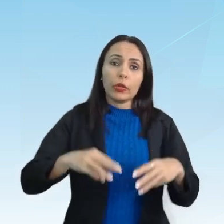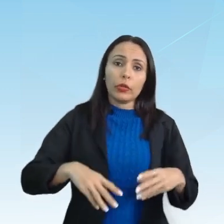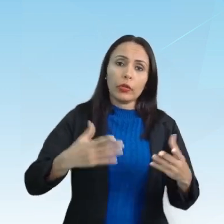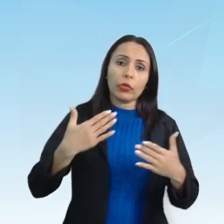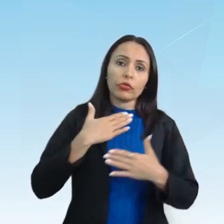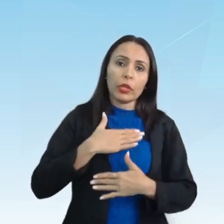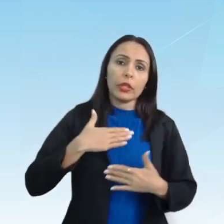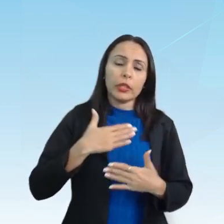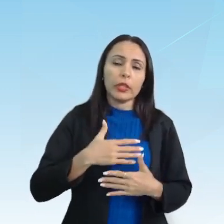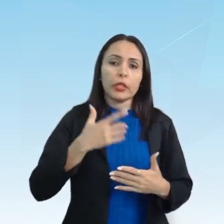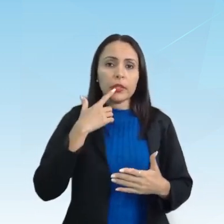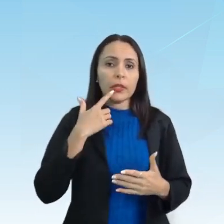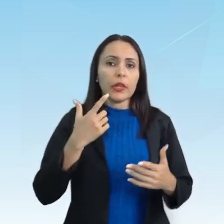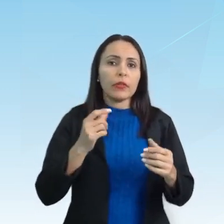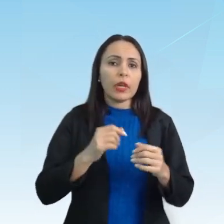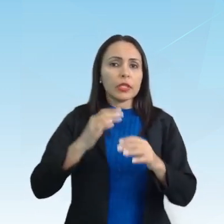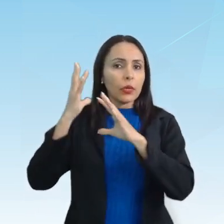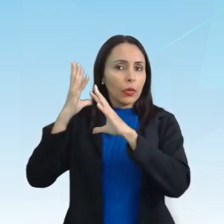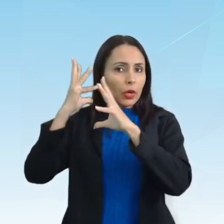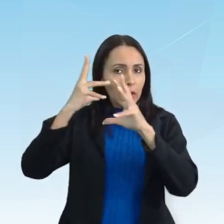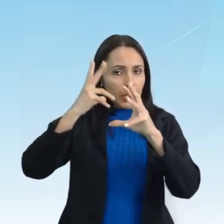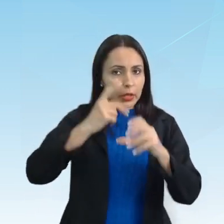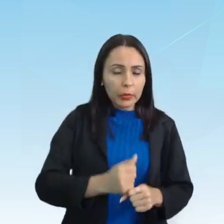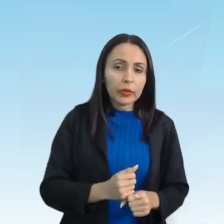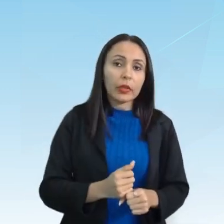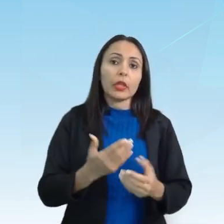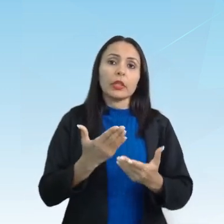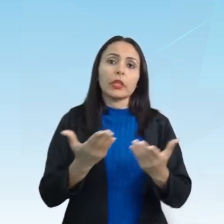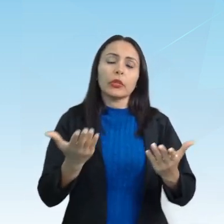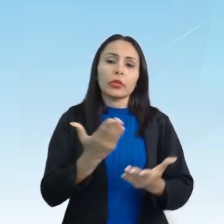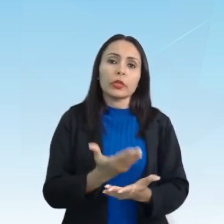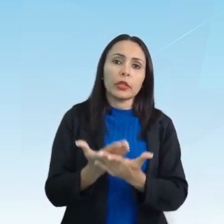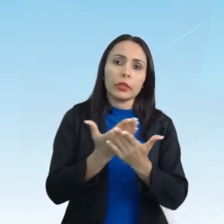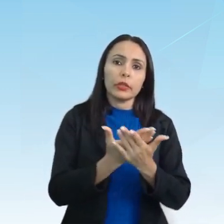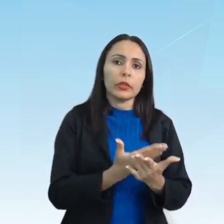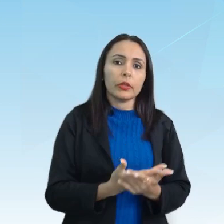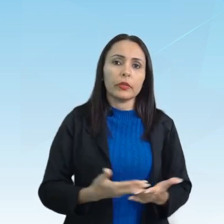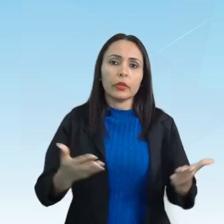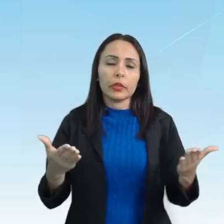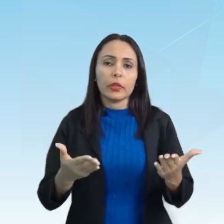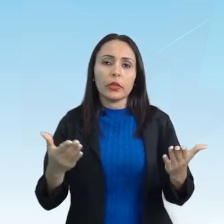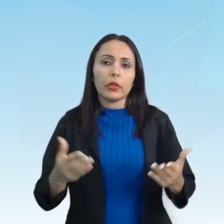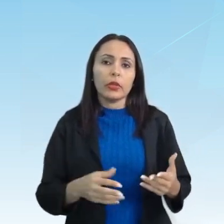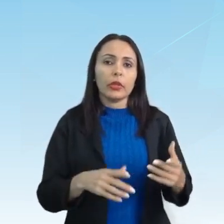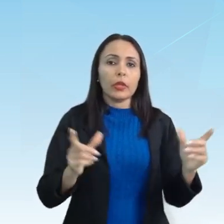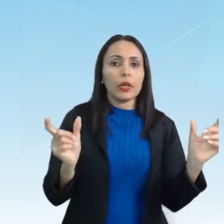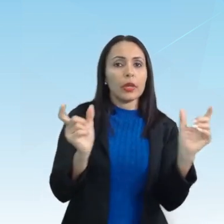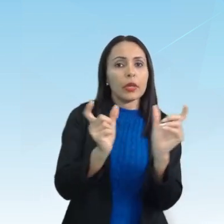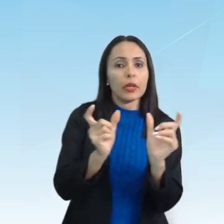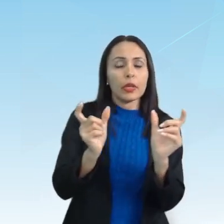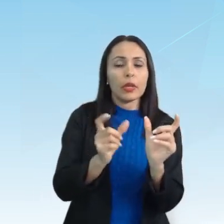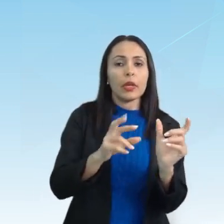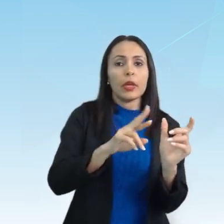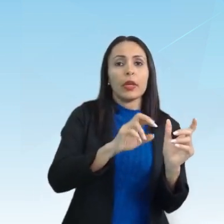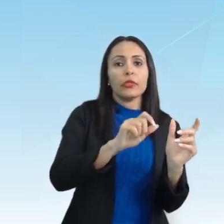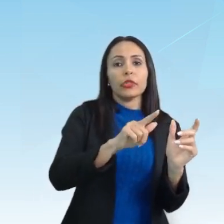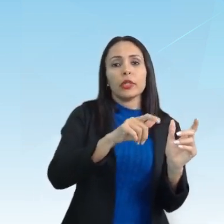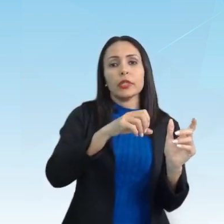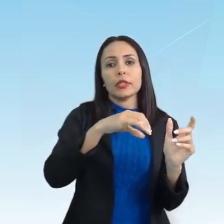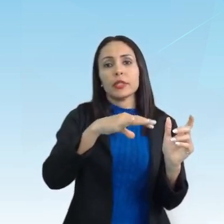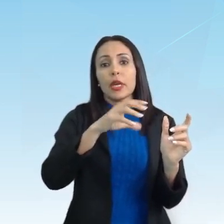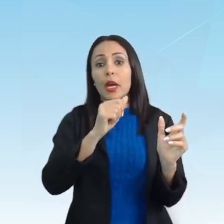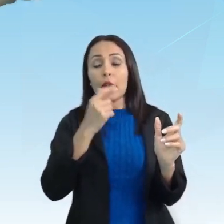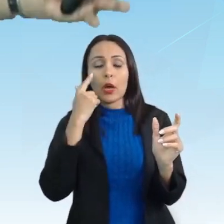com vocês, fazendo um retrospecto nossa aula, nós vimos hoje regência, comparamos a